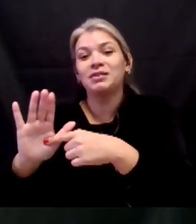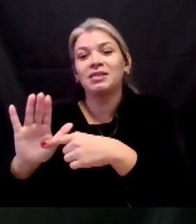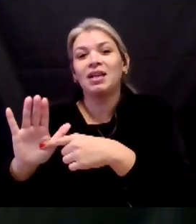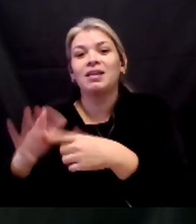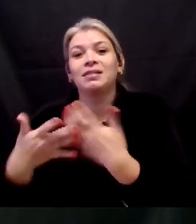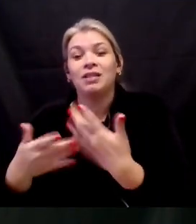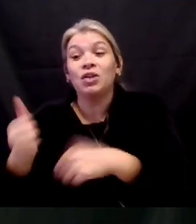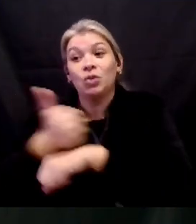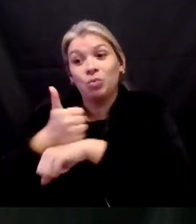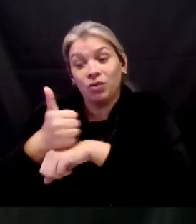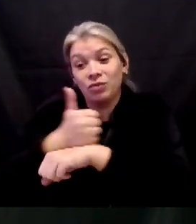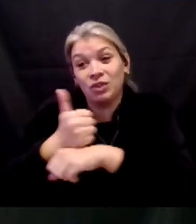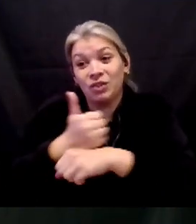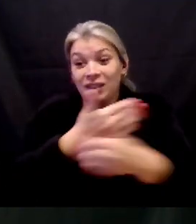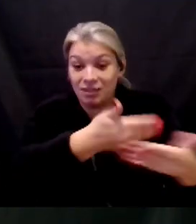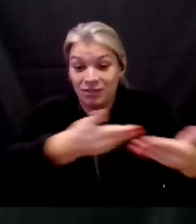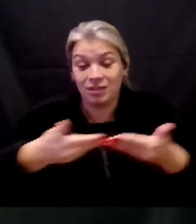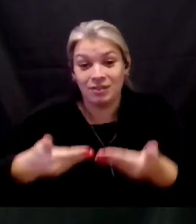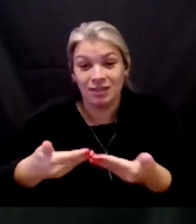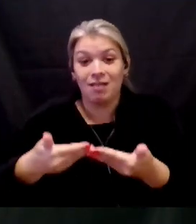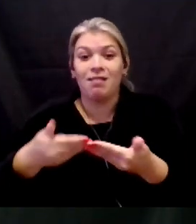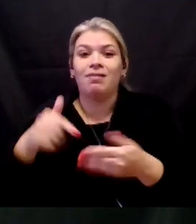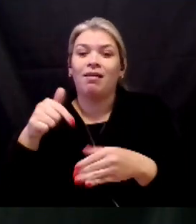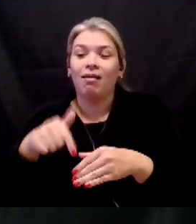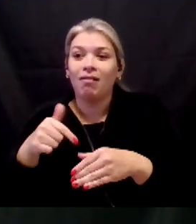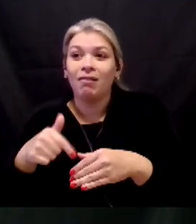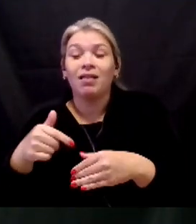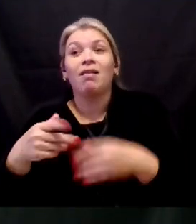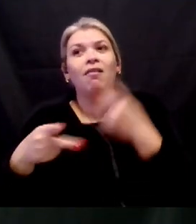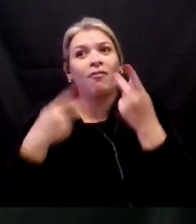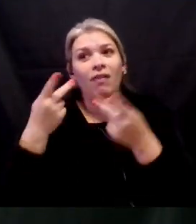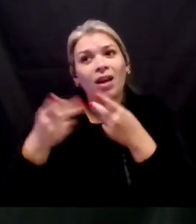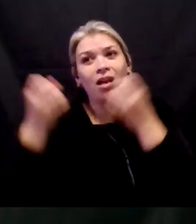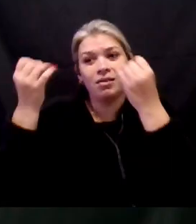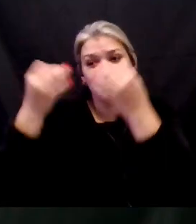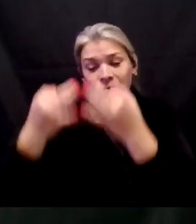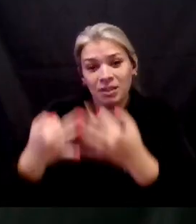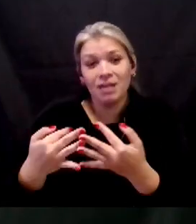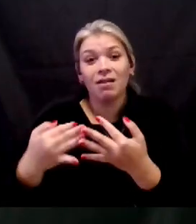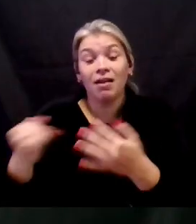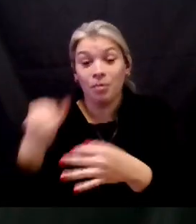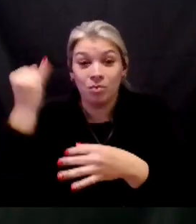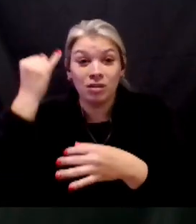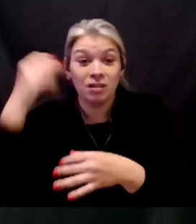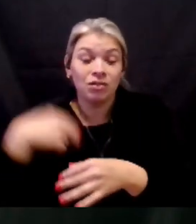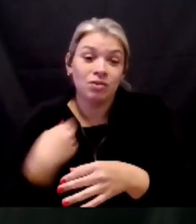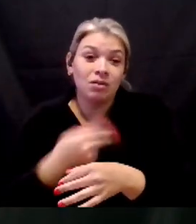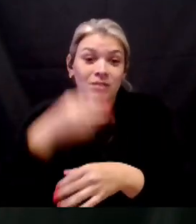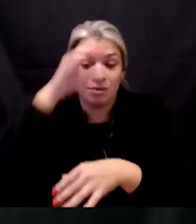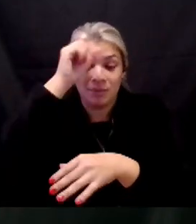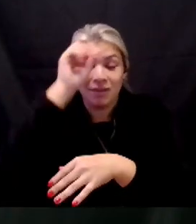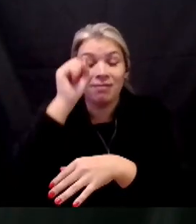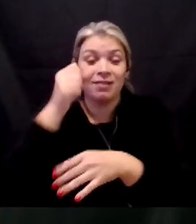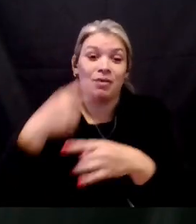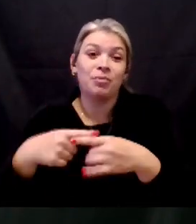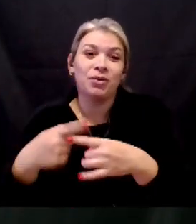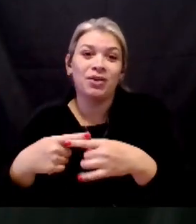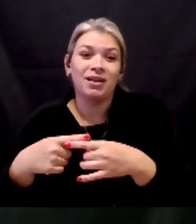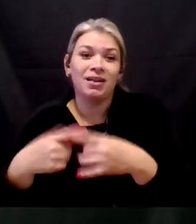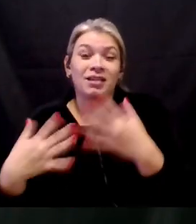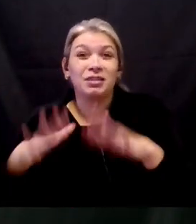especializados, que estudaram, que têm ciência sobre o que estão falando. E é importante a gente aprender isso, porque, de repente, se eu não conseguir